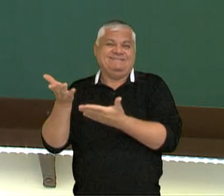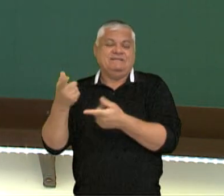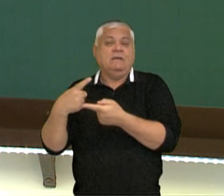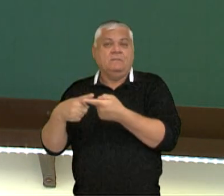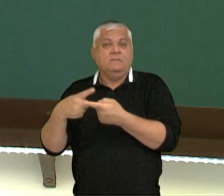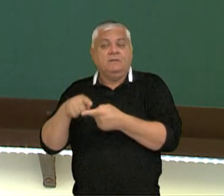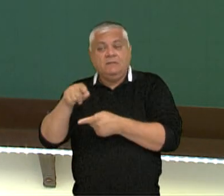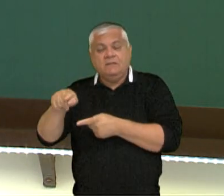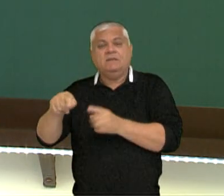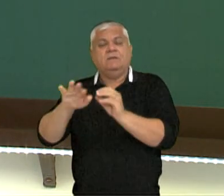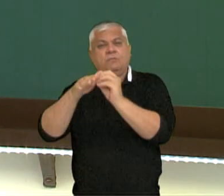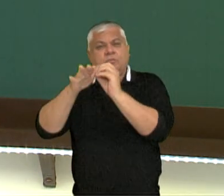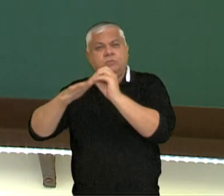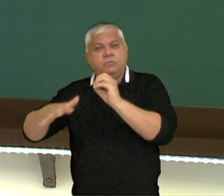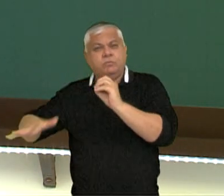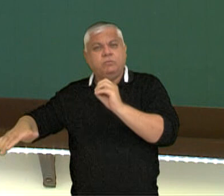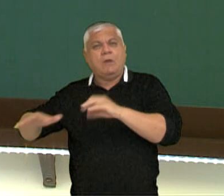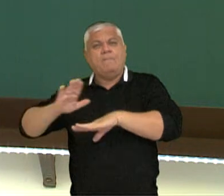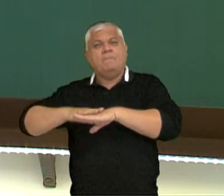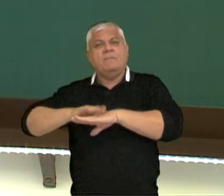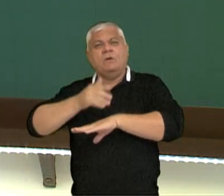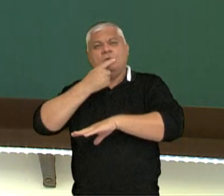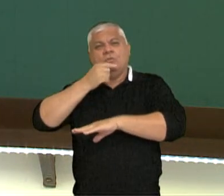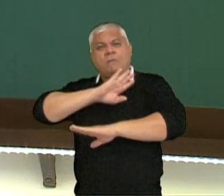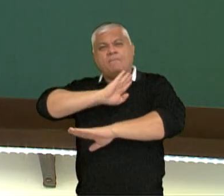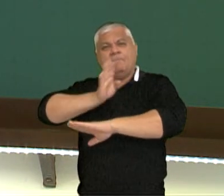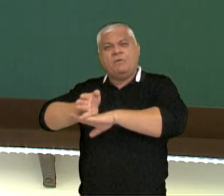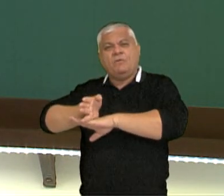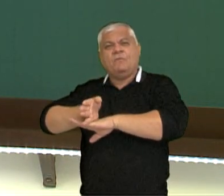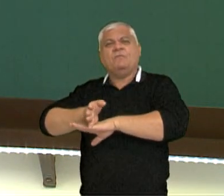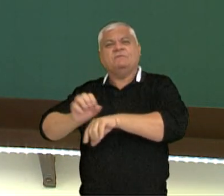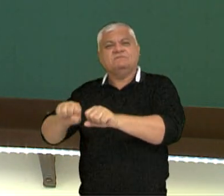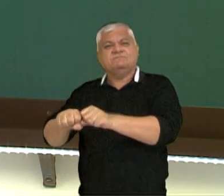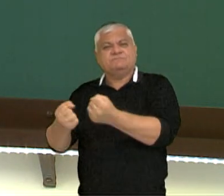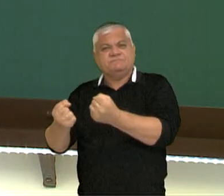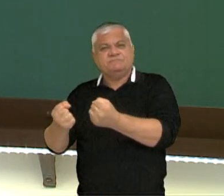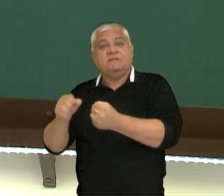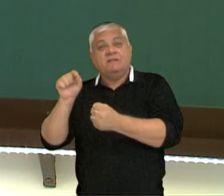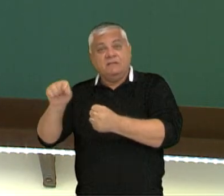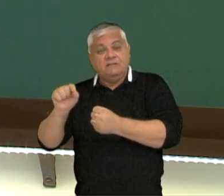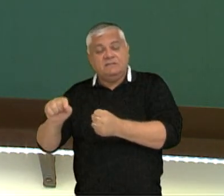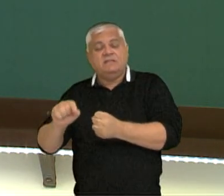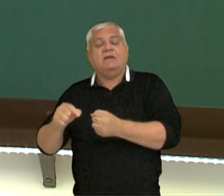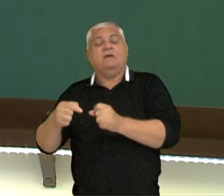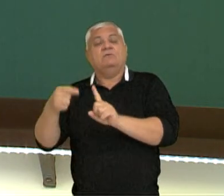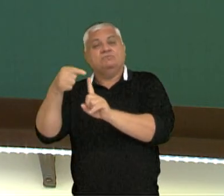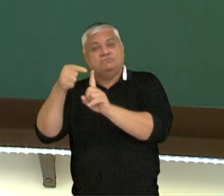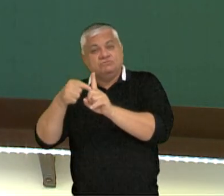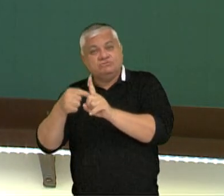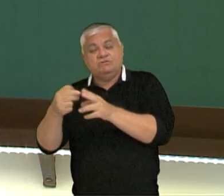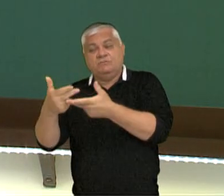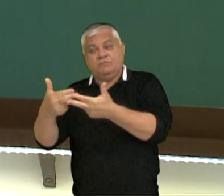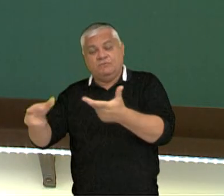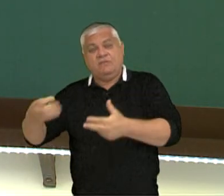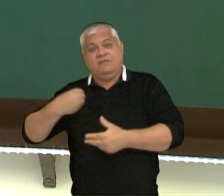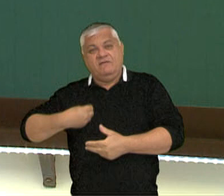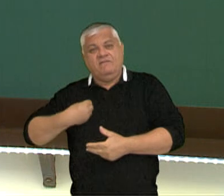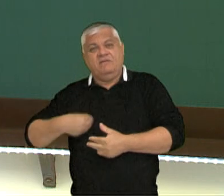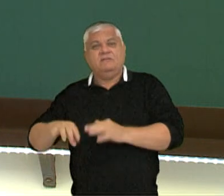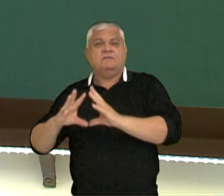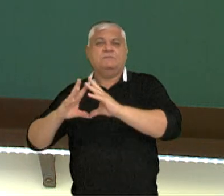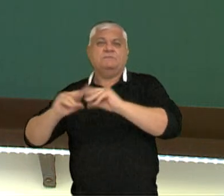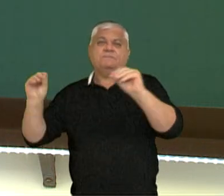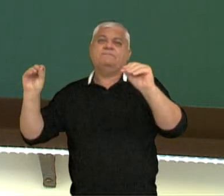oceanos ali pela ação humana, pela ação das atividades humanas. E aí essas espécies podem entrar em extinção, inclusive